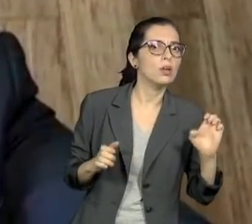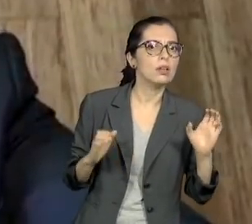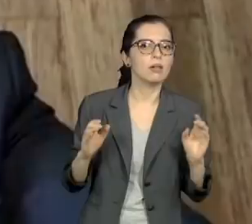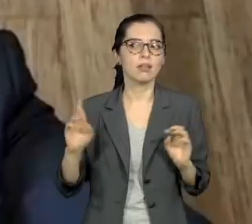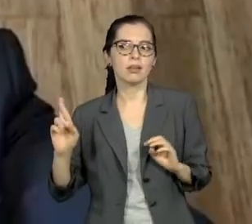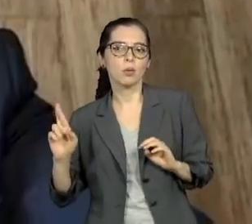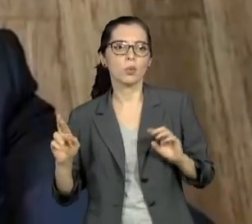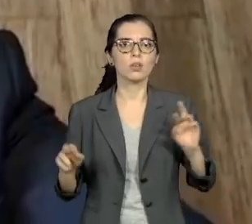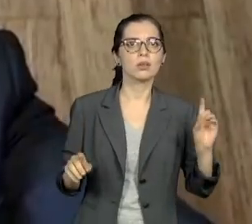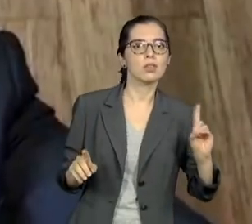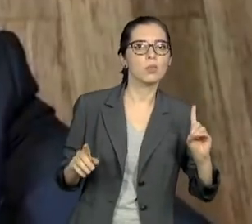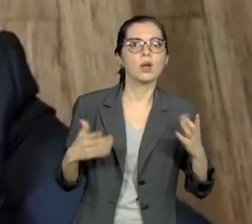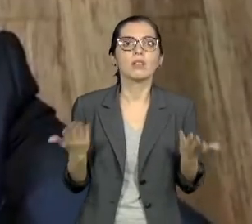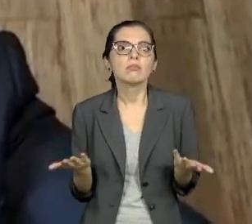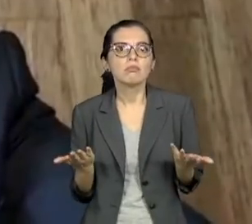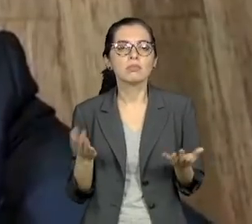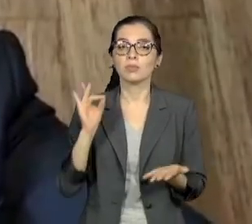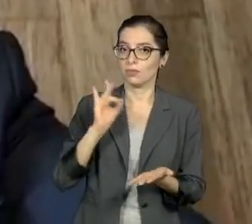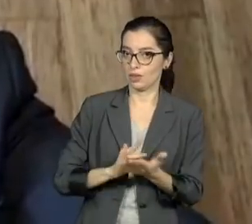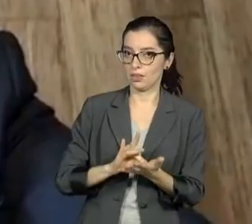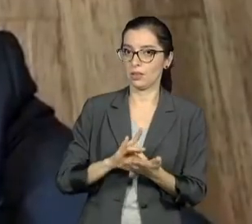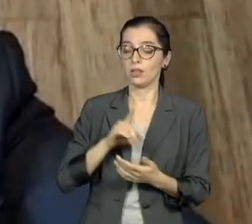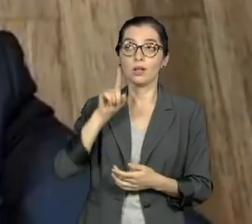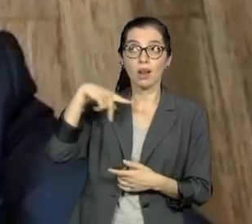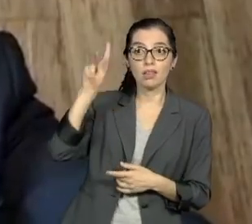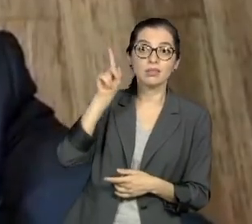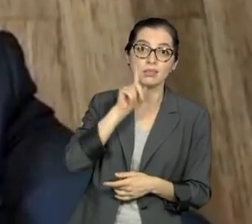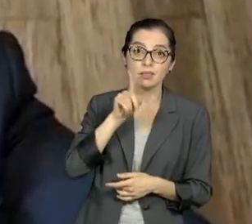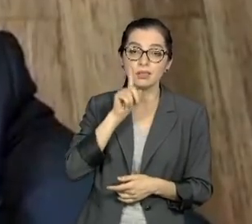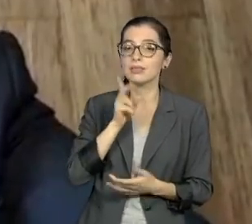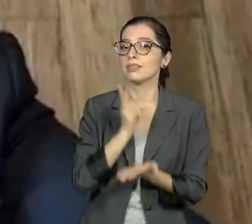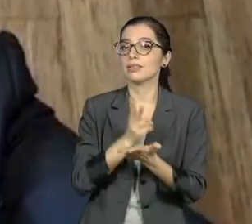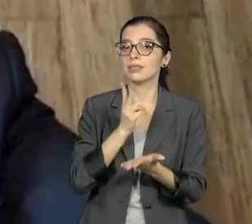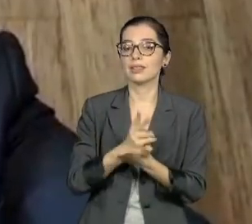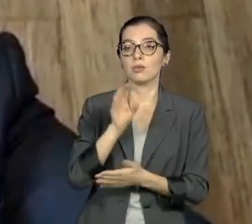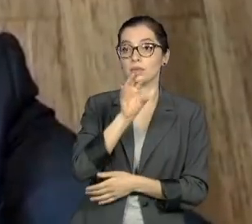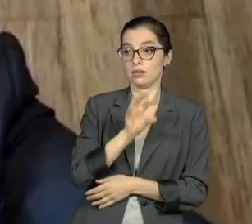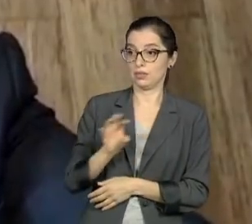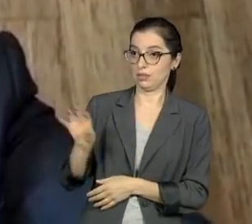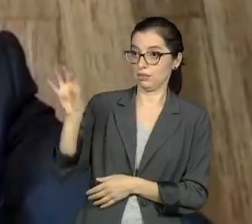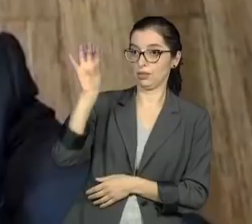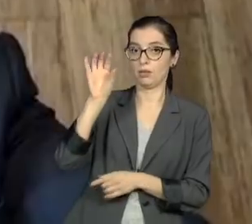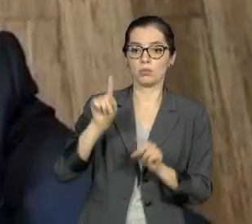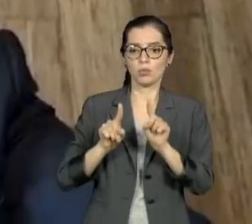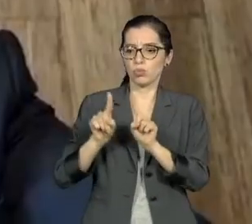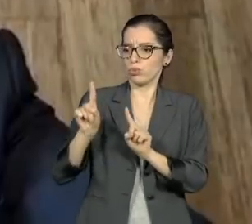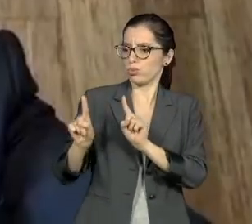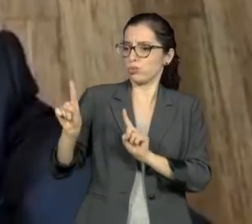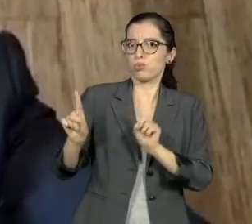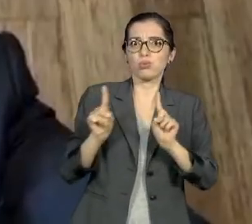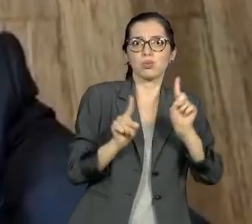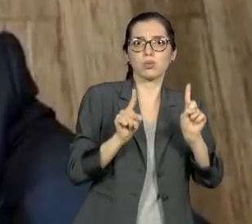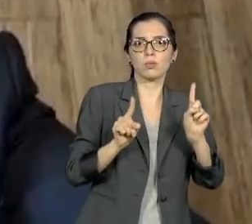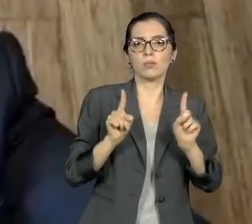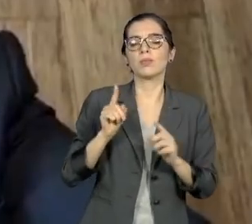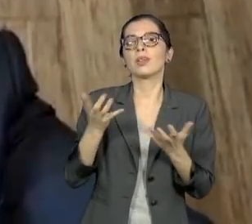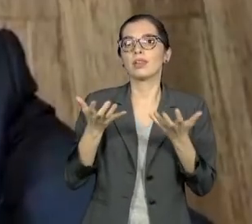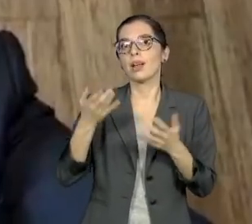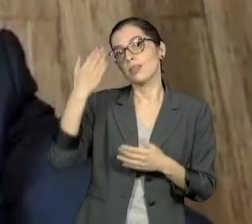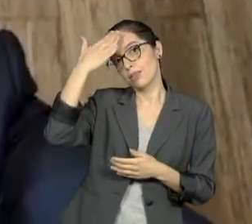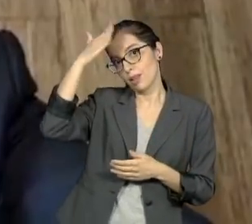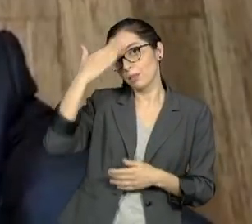pública americana, principalmente nos estados que são considerados chaves no colégio eleitoral, tendiam a reeleger o Trump, sim, porque a gente tinha um